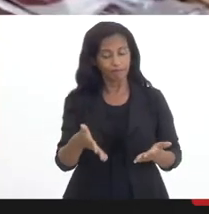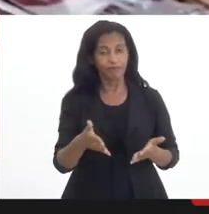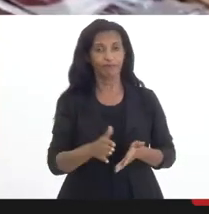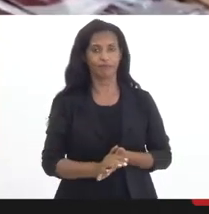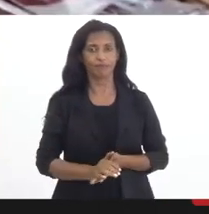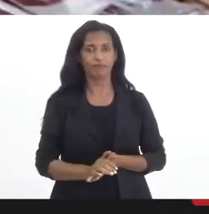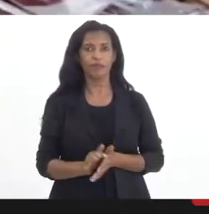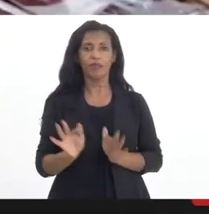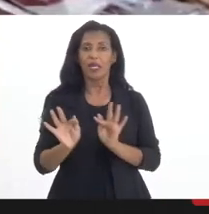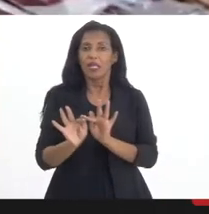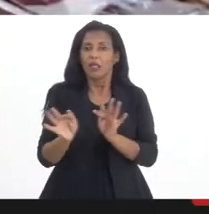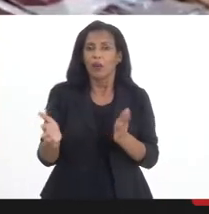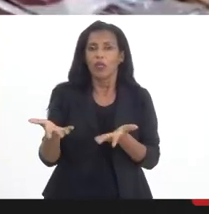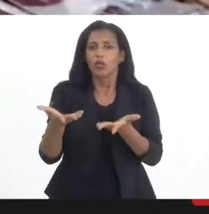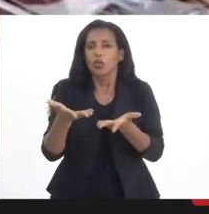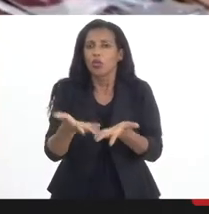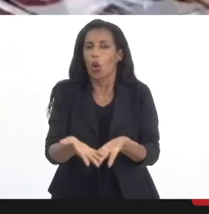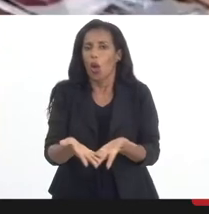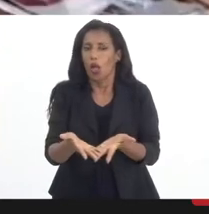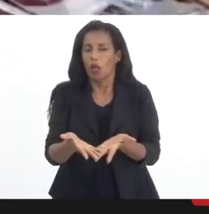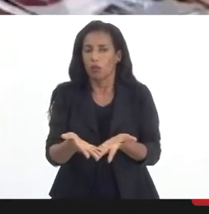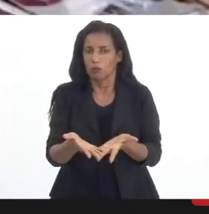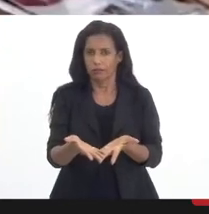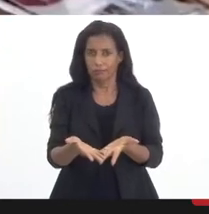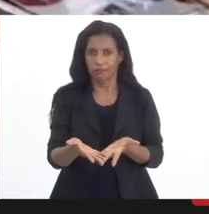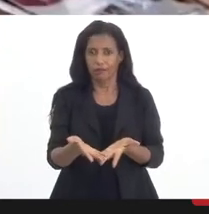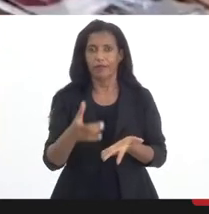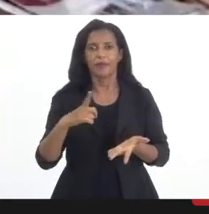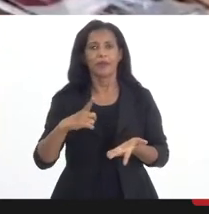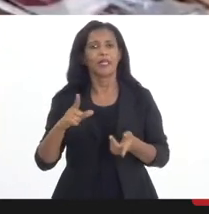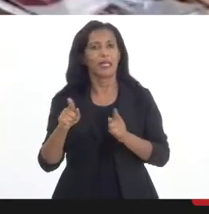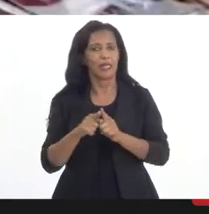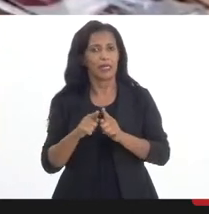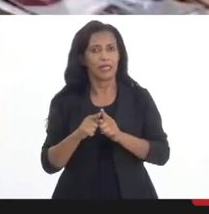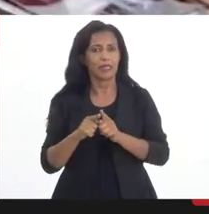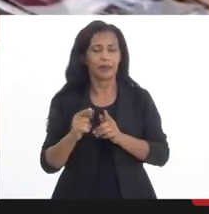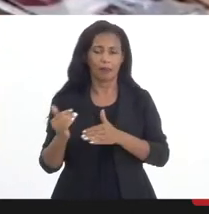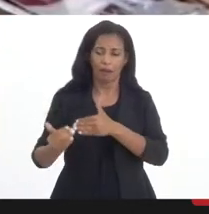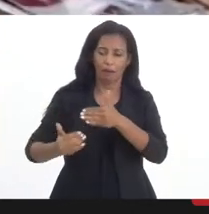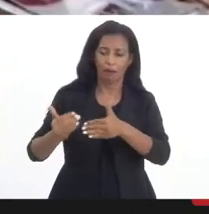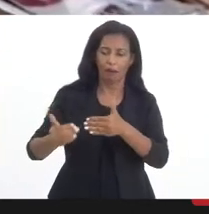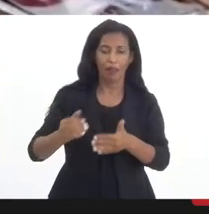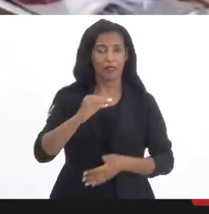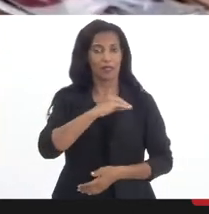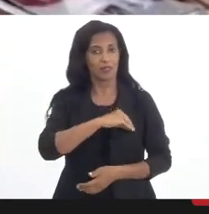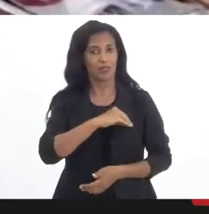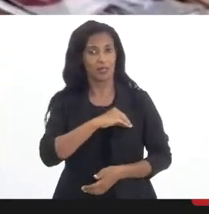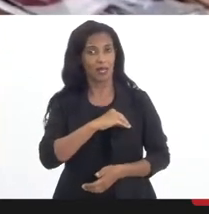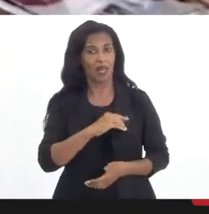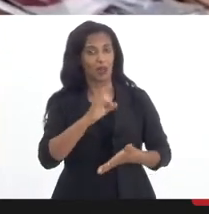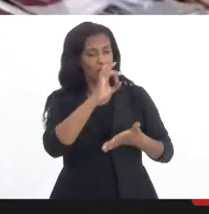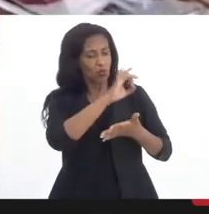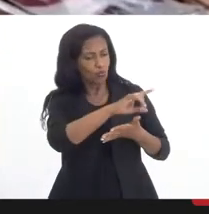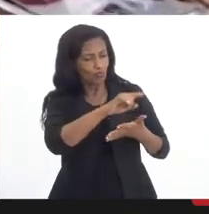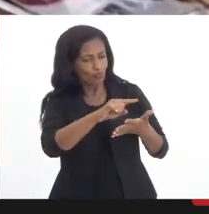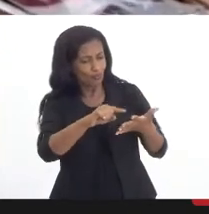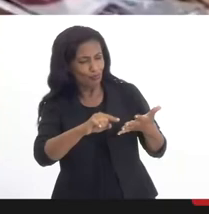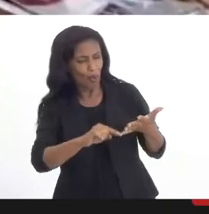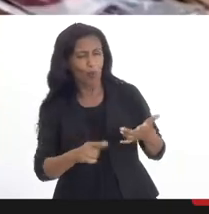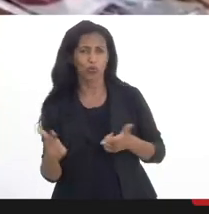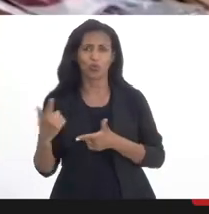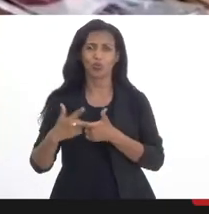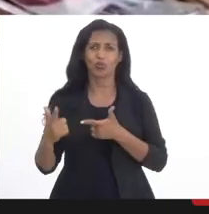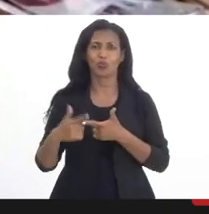não bastava apenas a progressão. Você tem também a questão do plano de cargos e salários e inumeráveis outras questões da